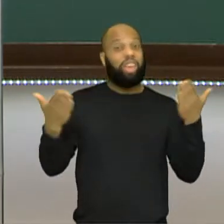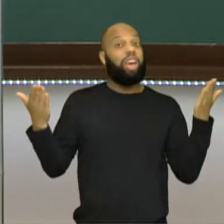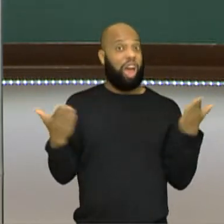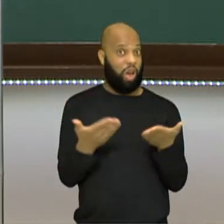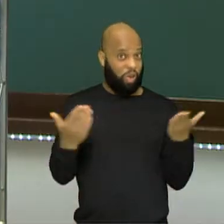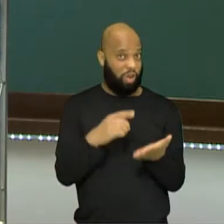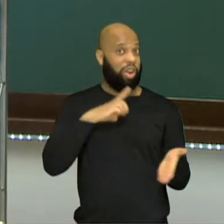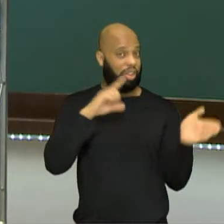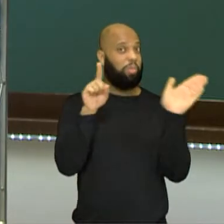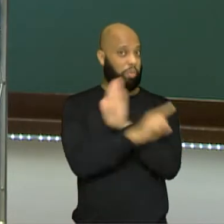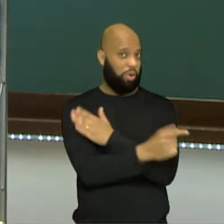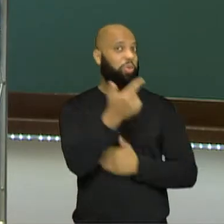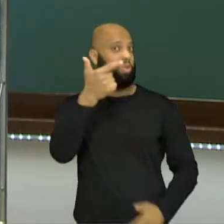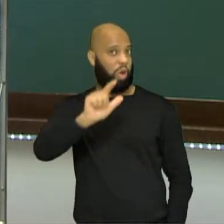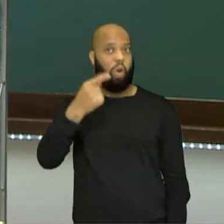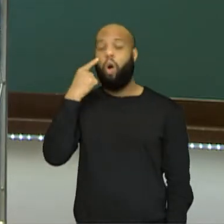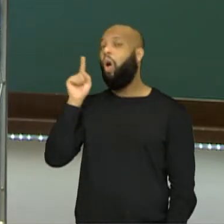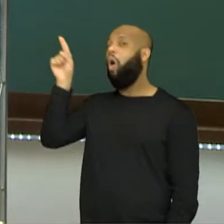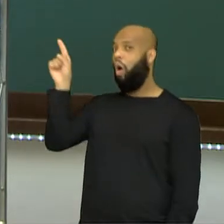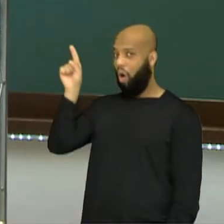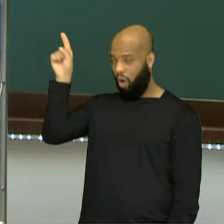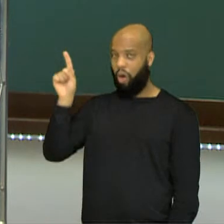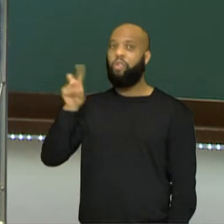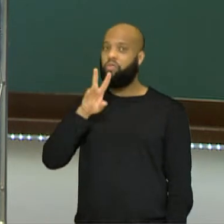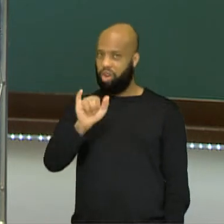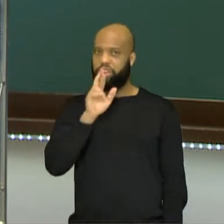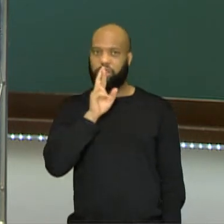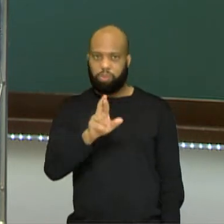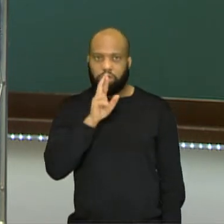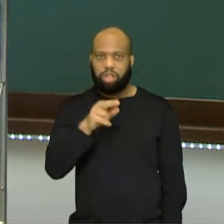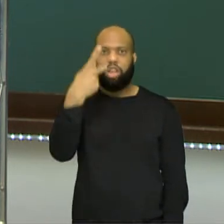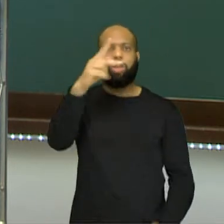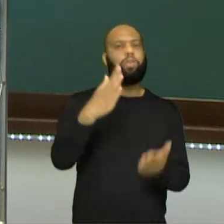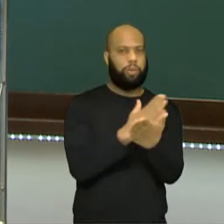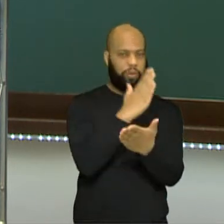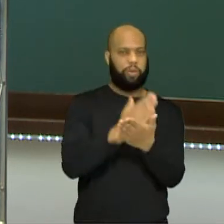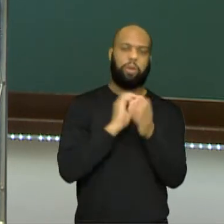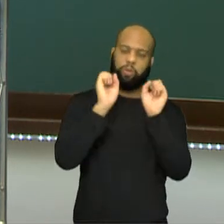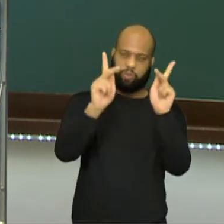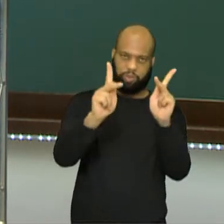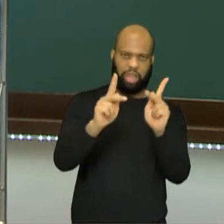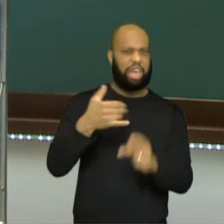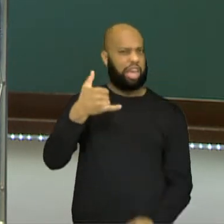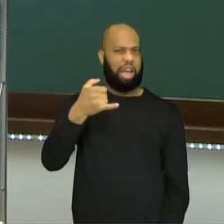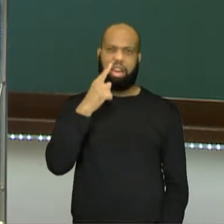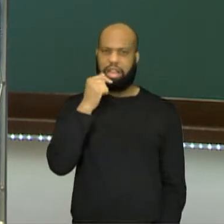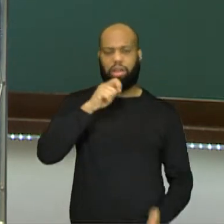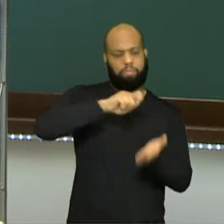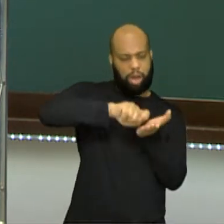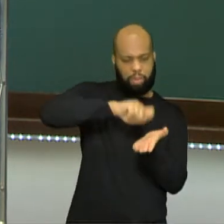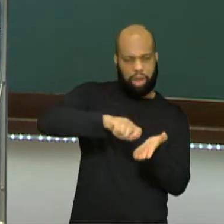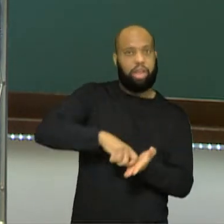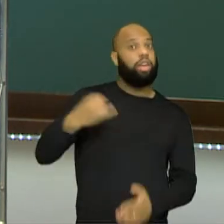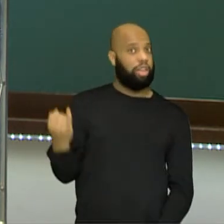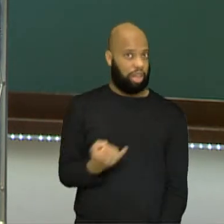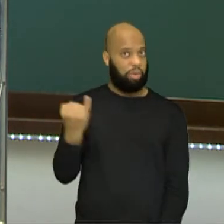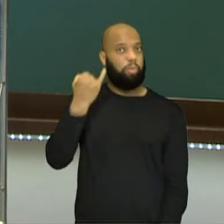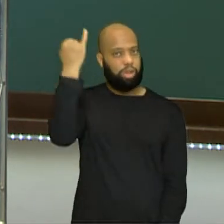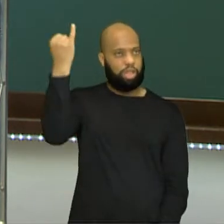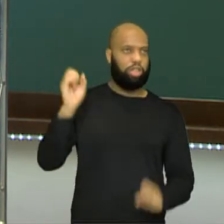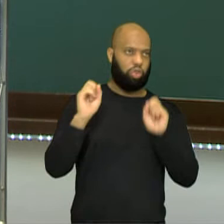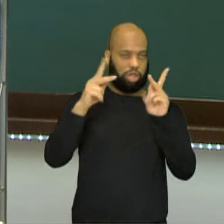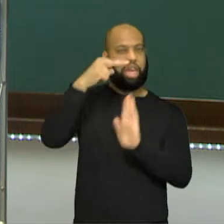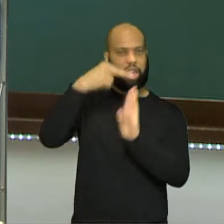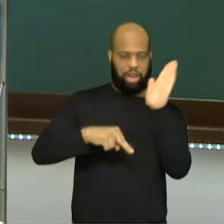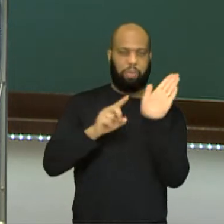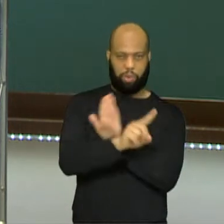vamos parar mais um pouquinho aqui para uma nova questão. E aí, novamente, pegue seu lápis, seu caderno, sua borracha, sua caneta